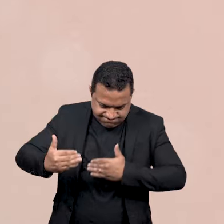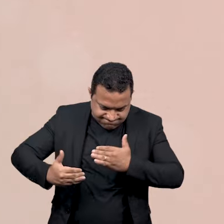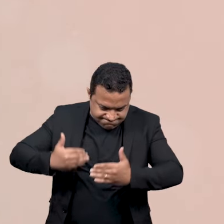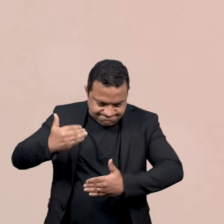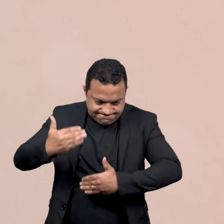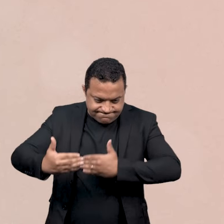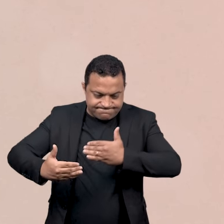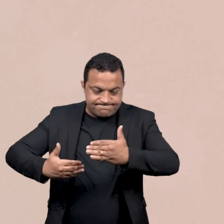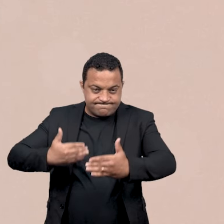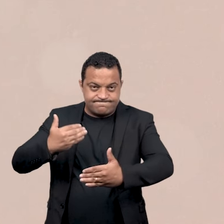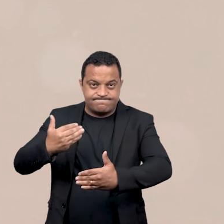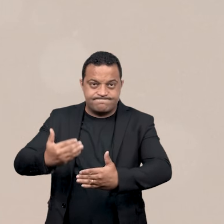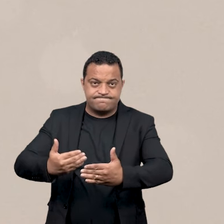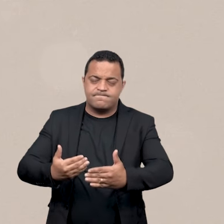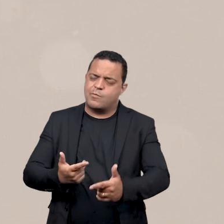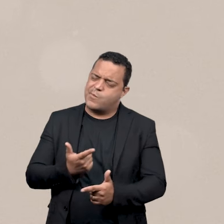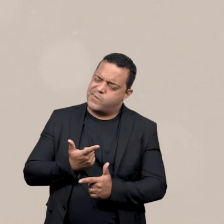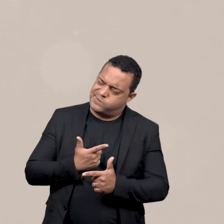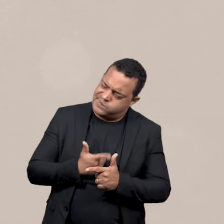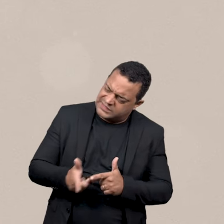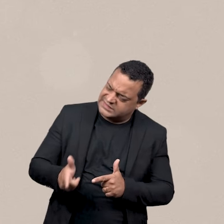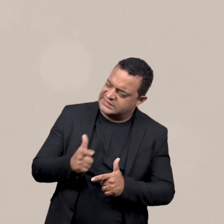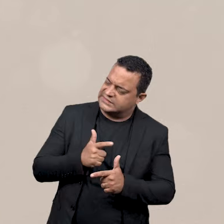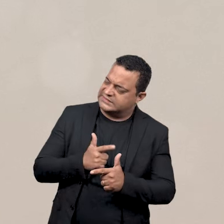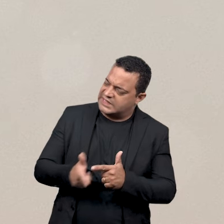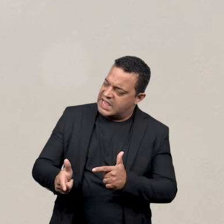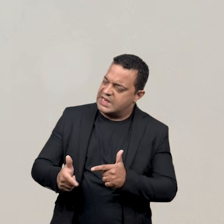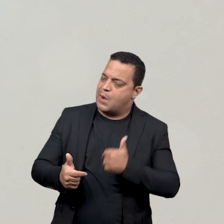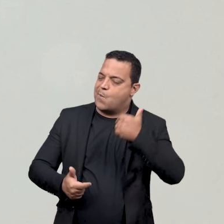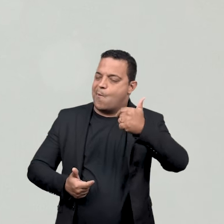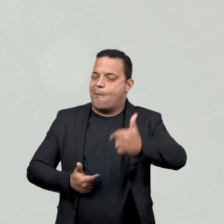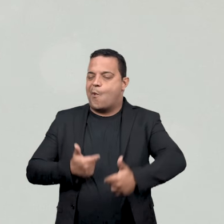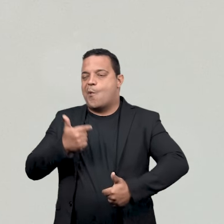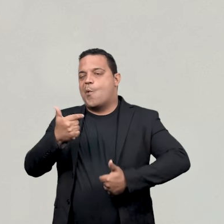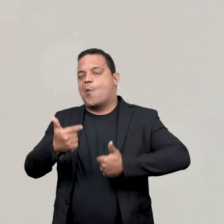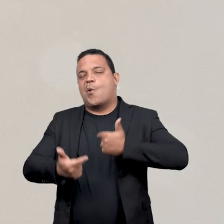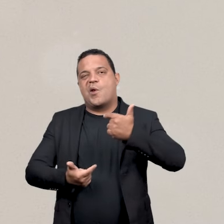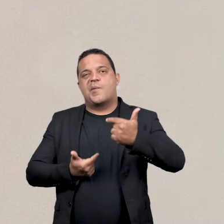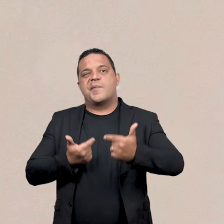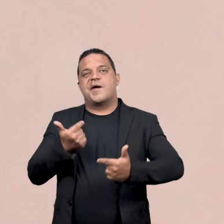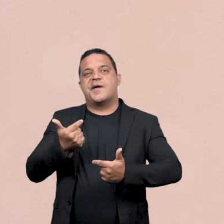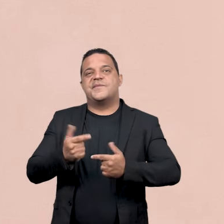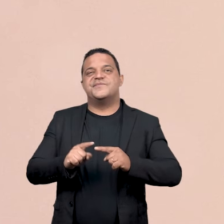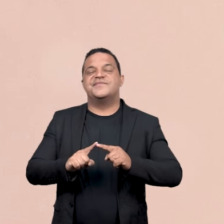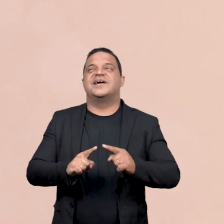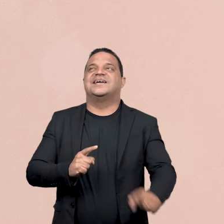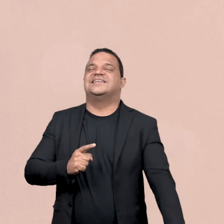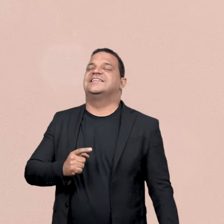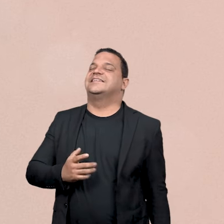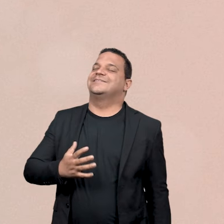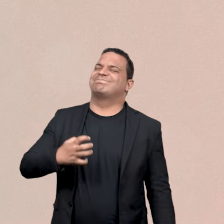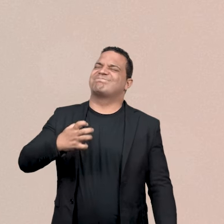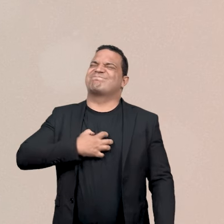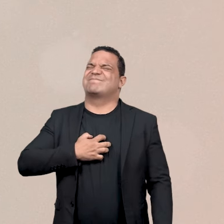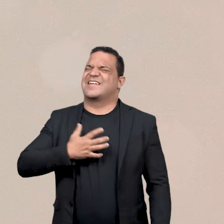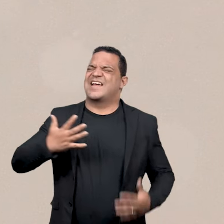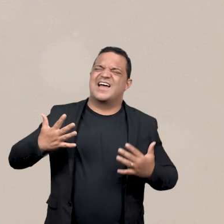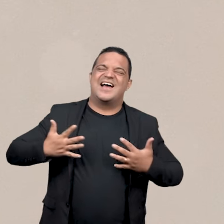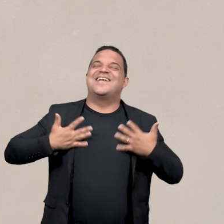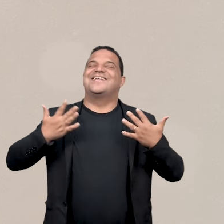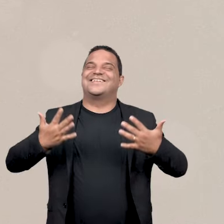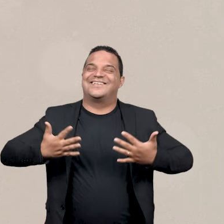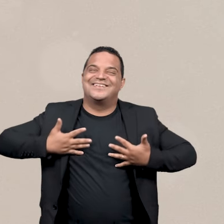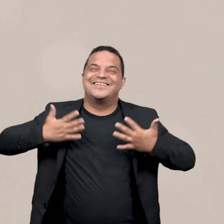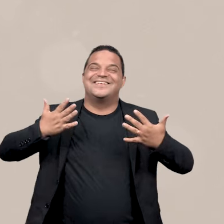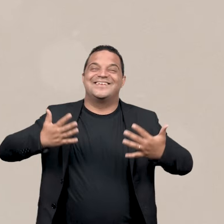365 dias, foram de batalhas, de provas, mas com aquela alegria de saber